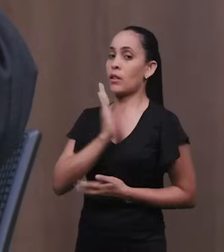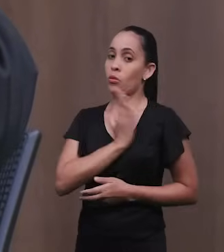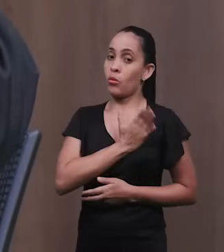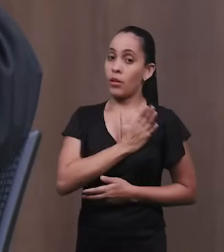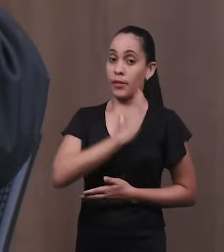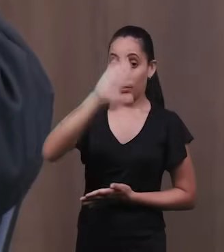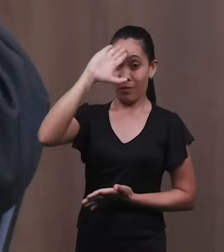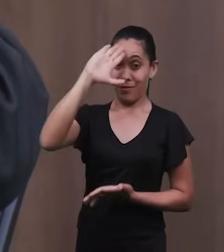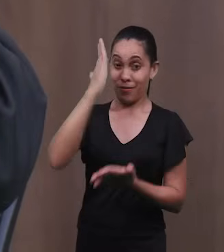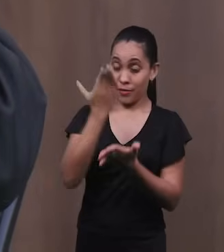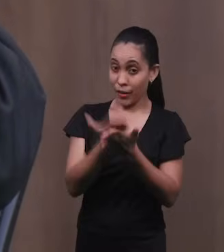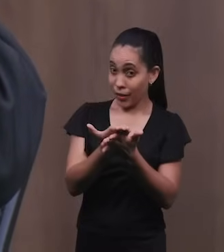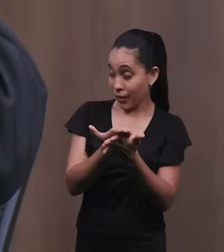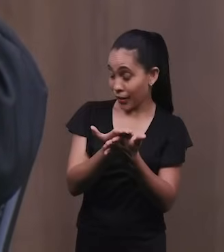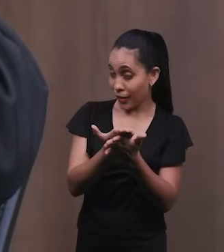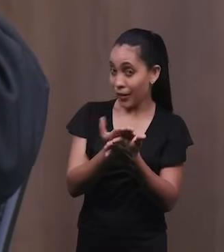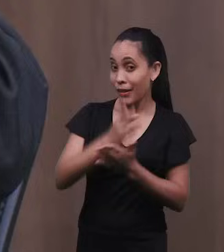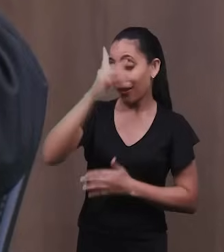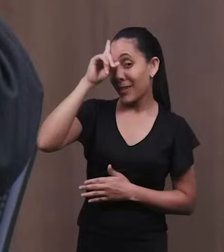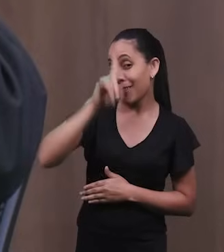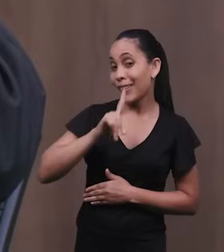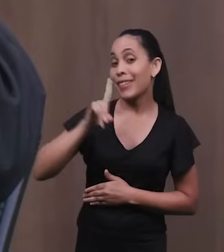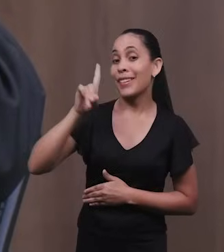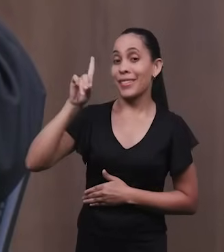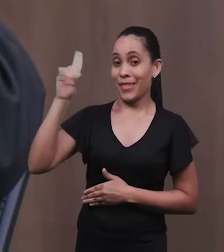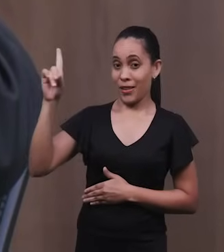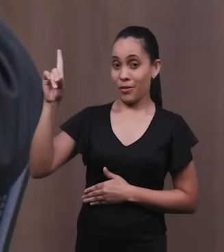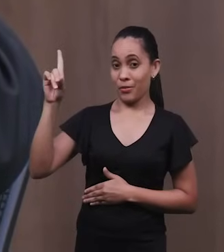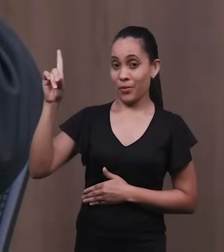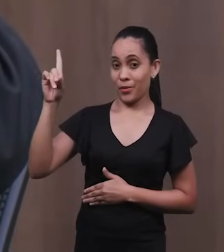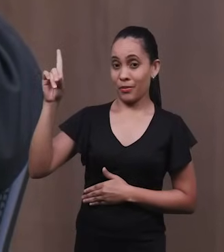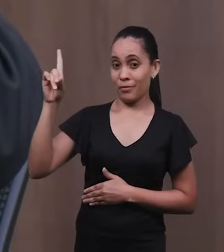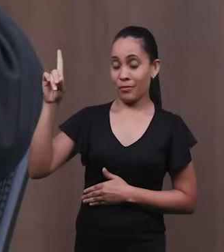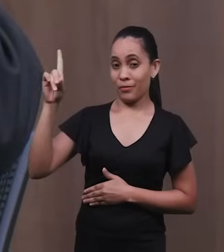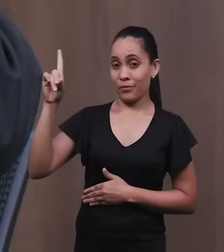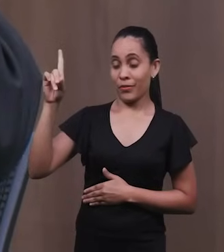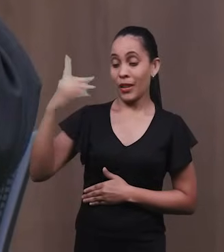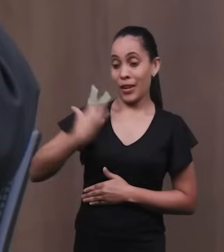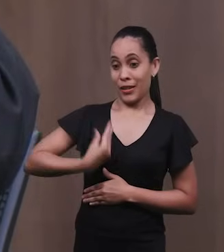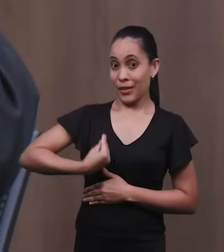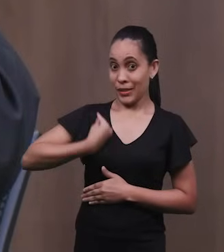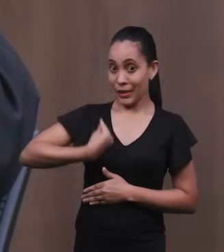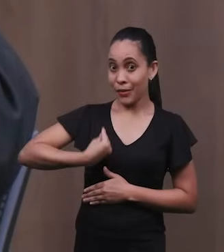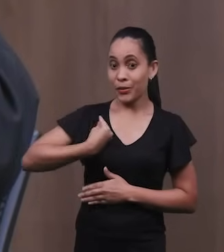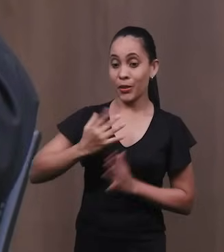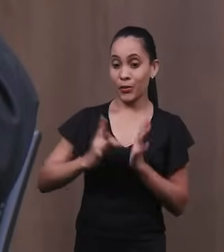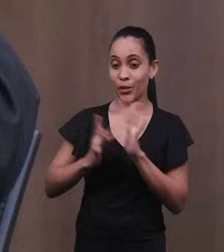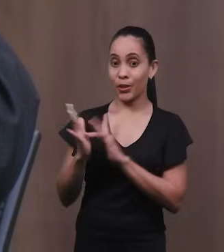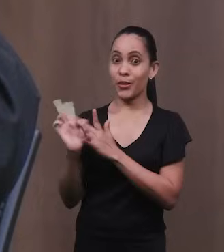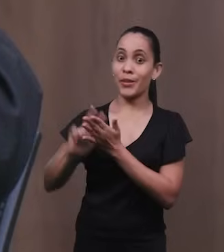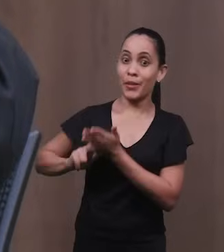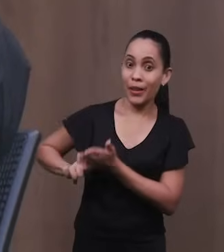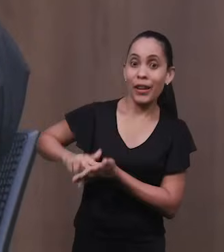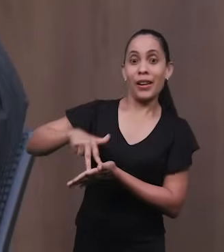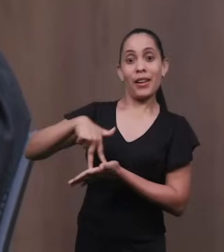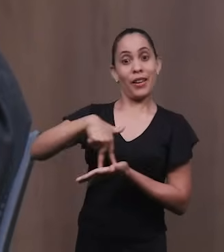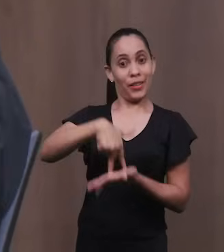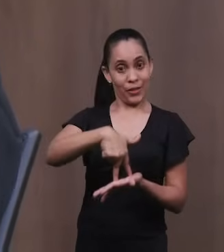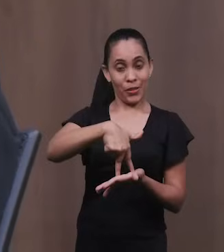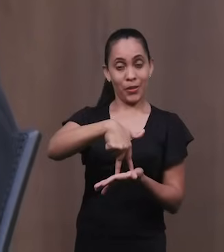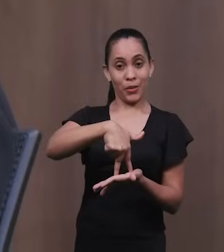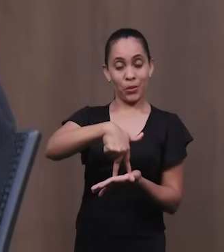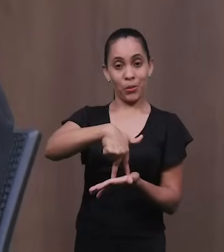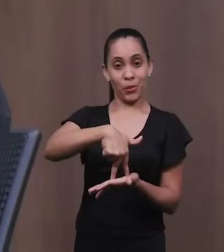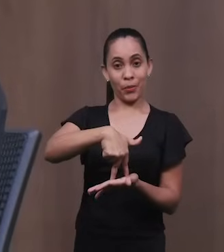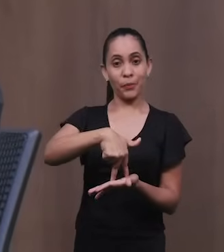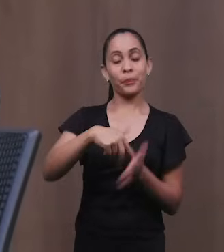o coração crer que Deus o ressuscitou dos mortos, né, falando ali